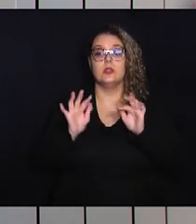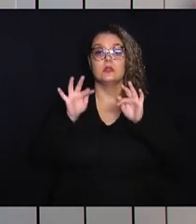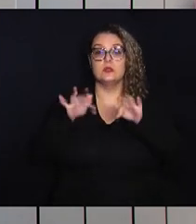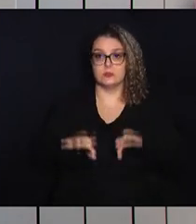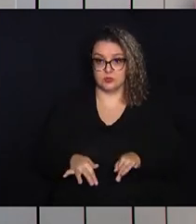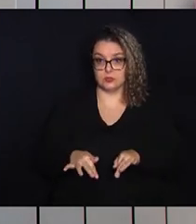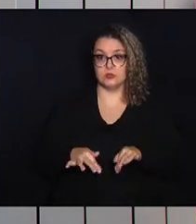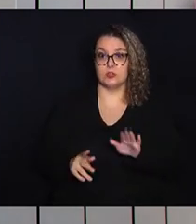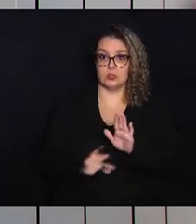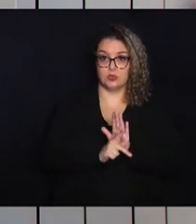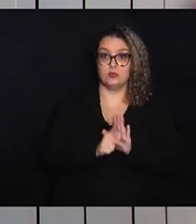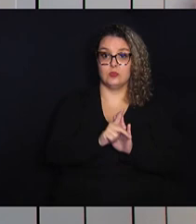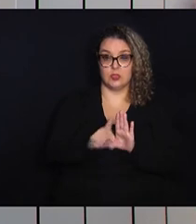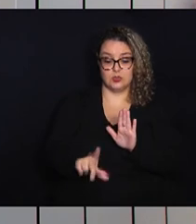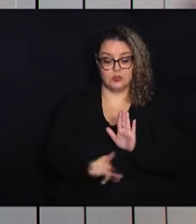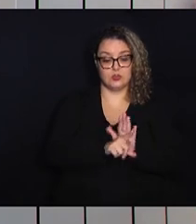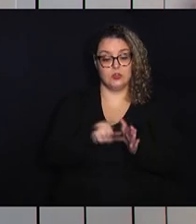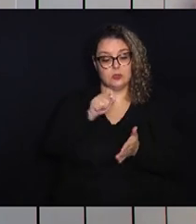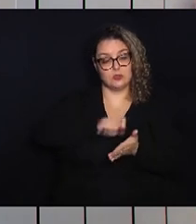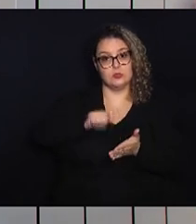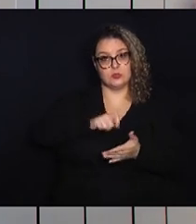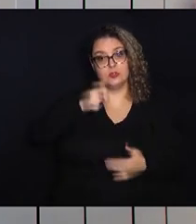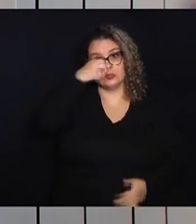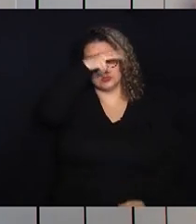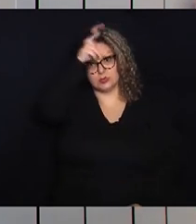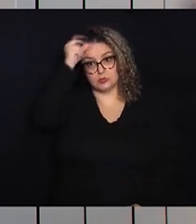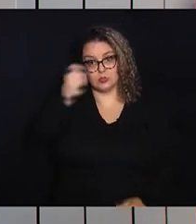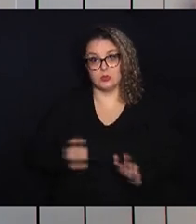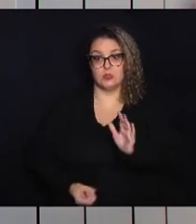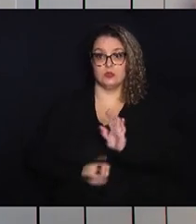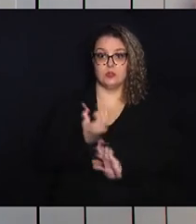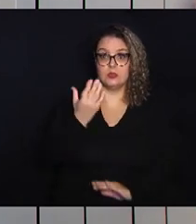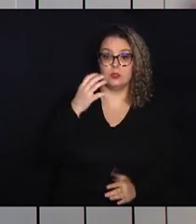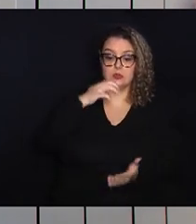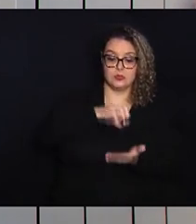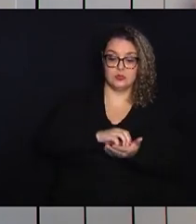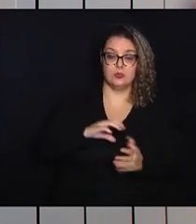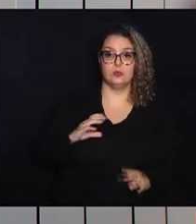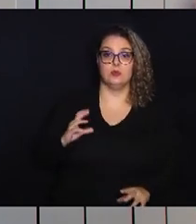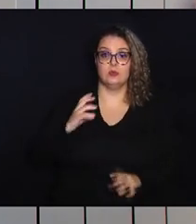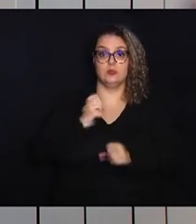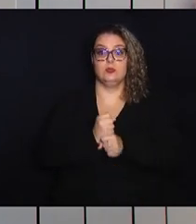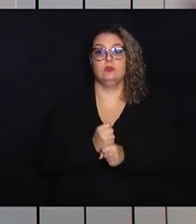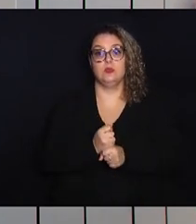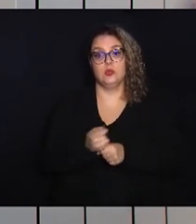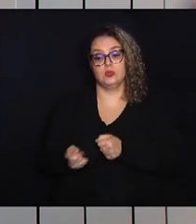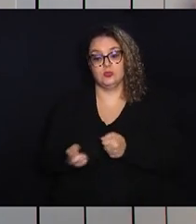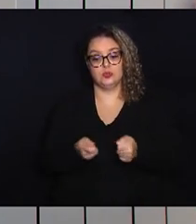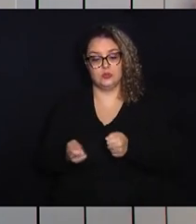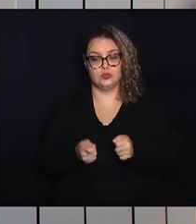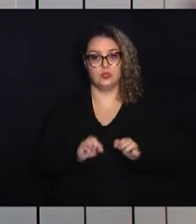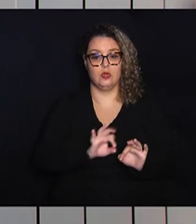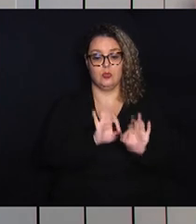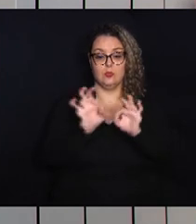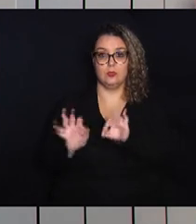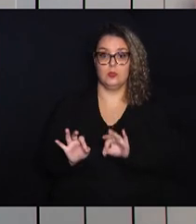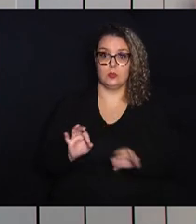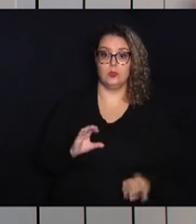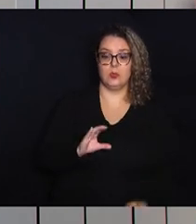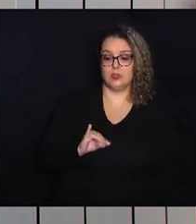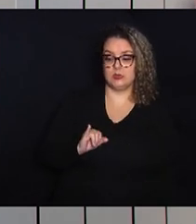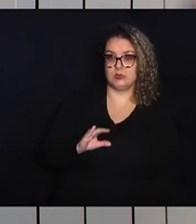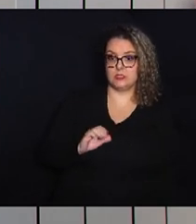final projeto de lei de autoria do prefeito que cria o Centro Integrado de Comando e Controle de Campinas, o